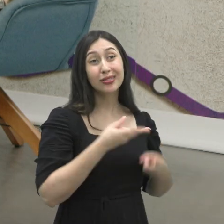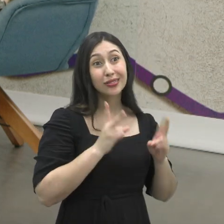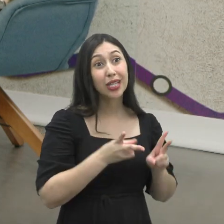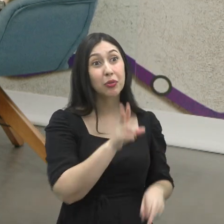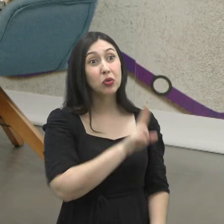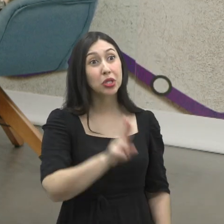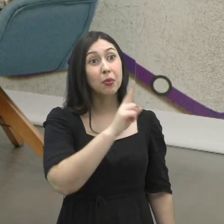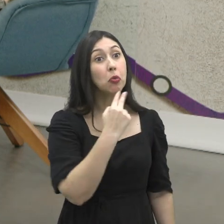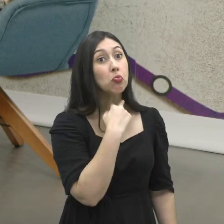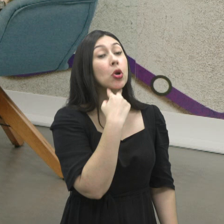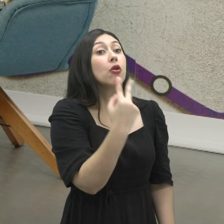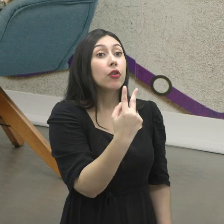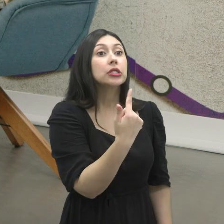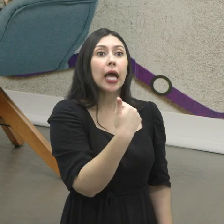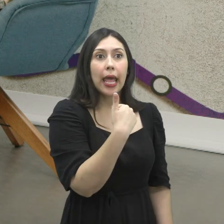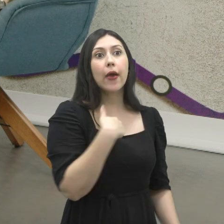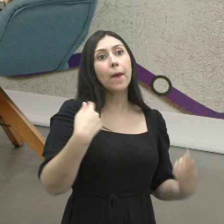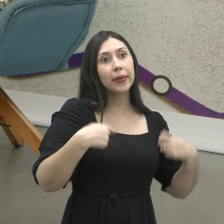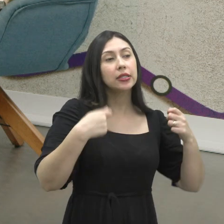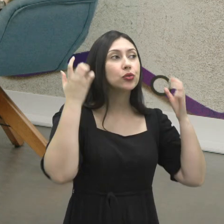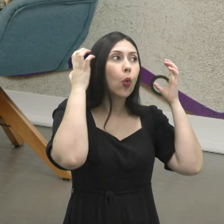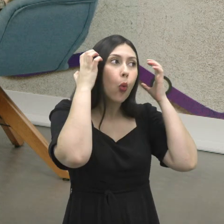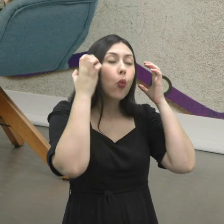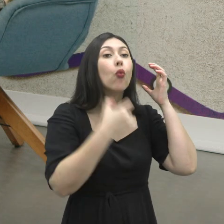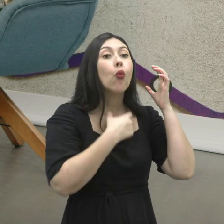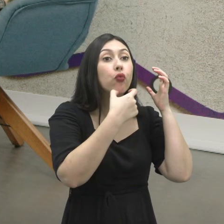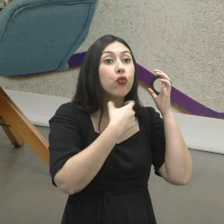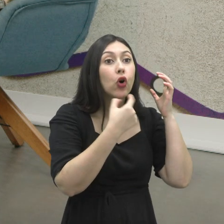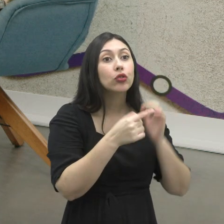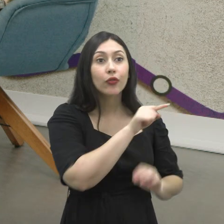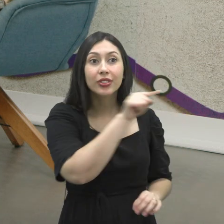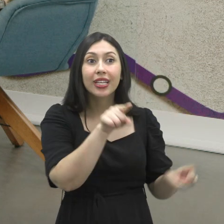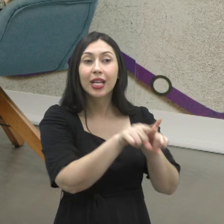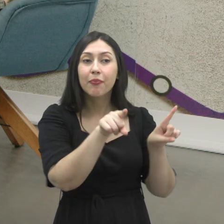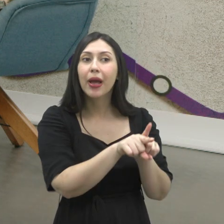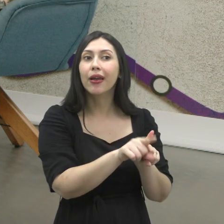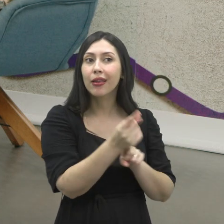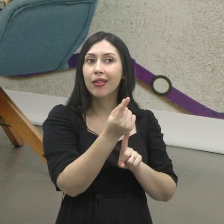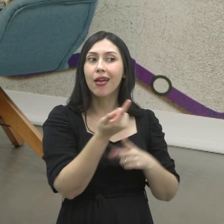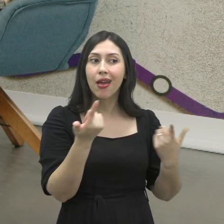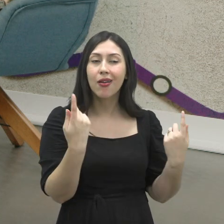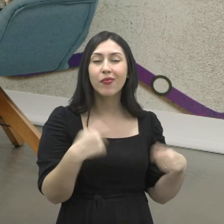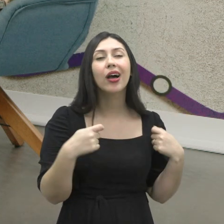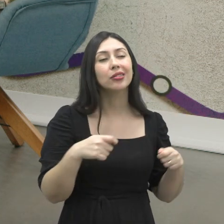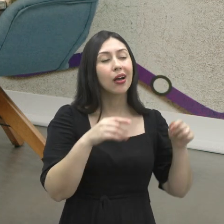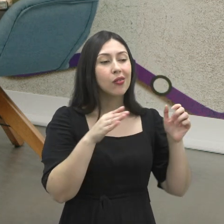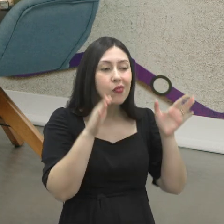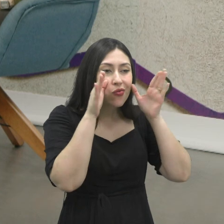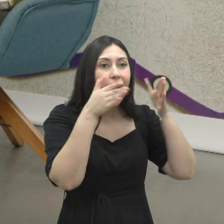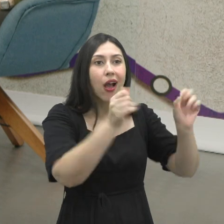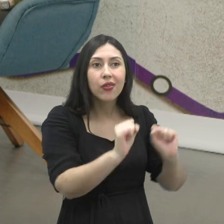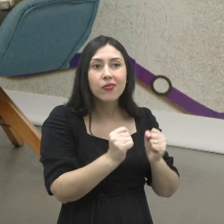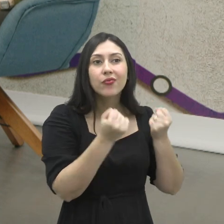voz, eu preciso de fono, vocês também, né? Então, isso é um investimento que ele precisa ter também, né? Não só para